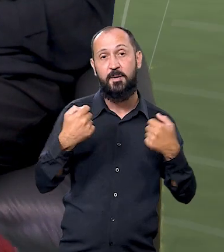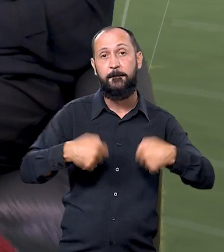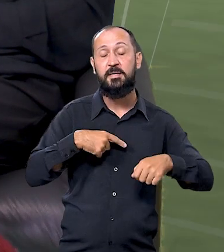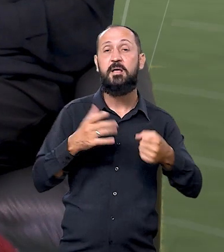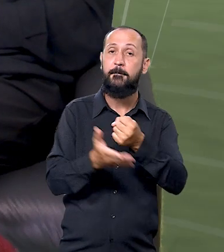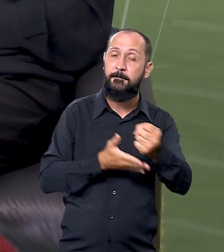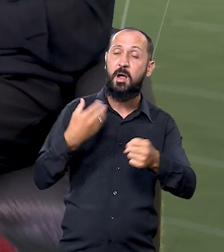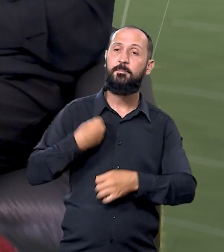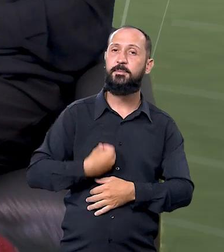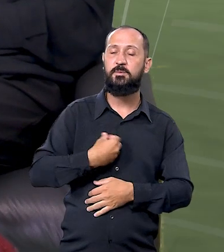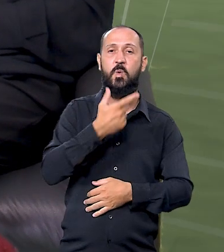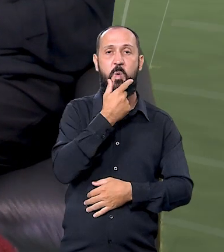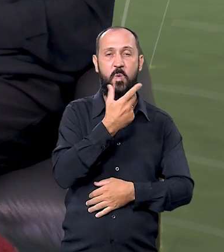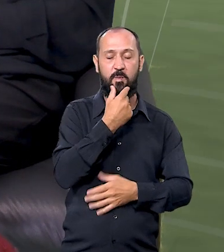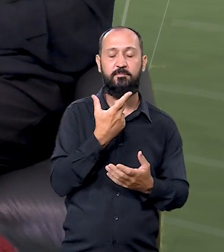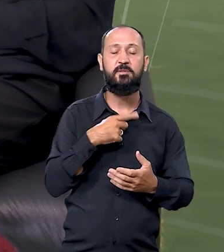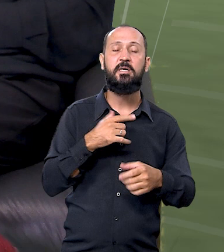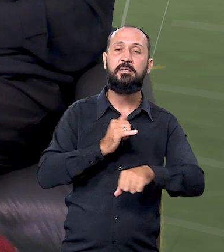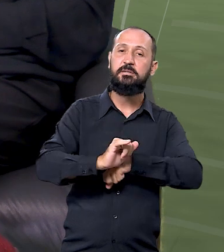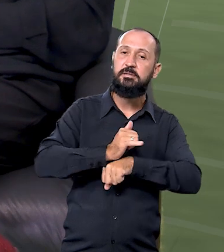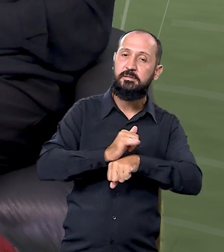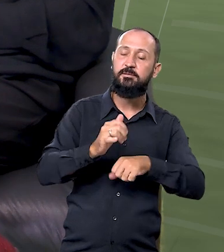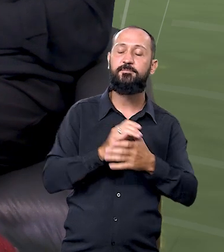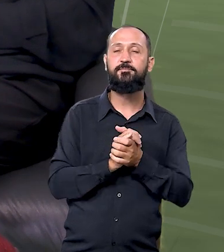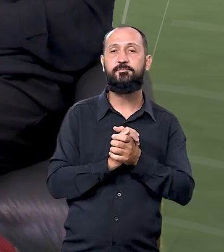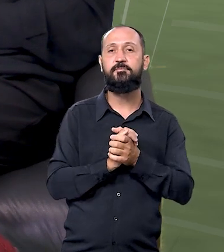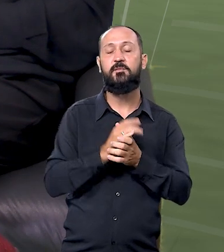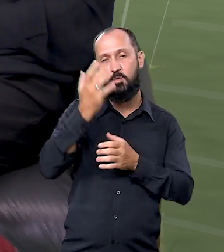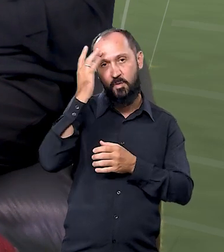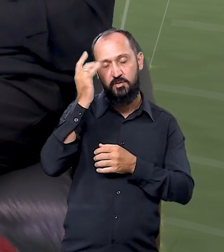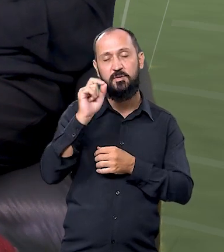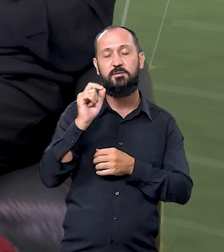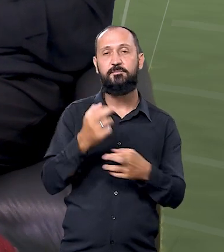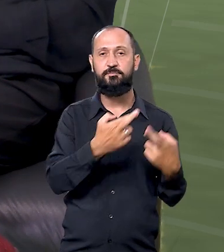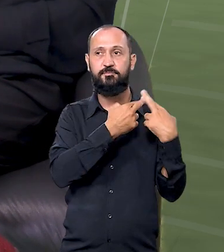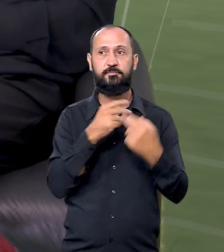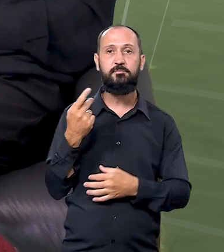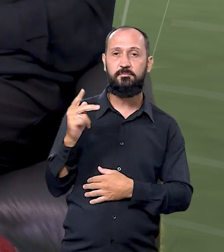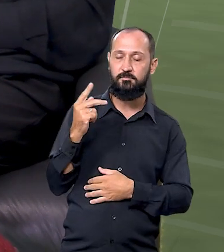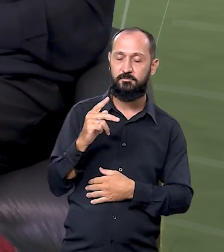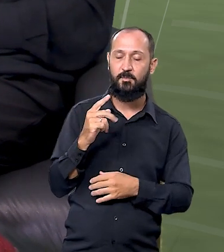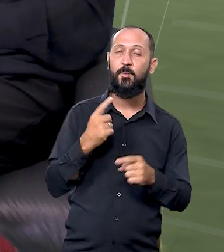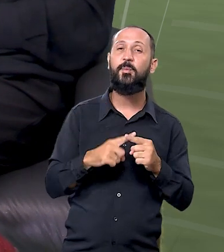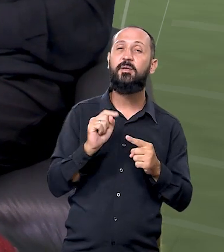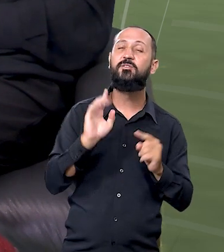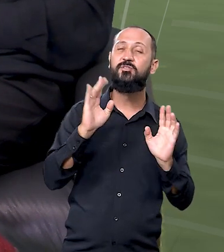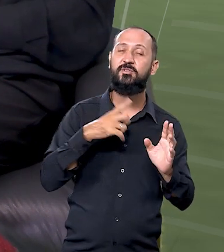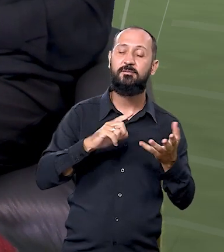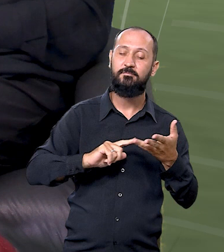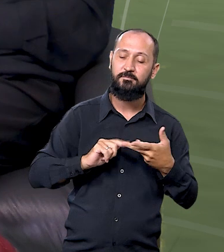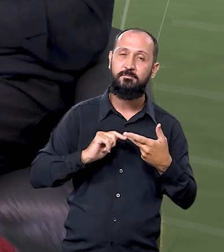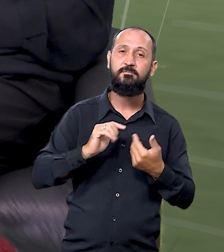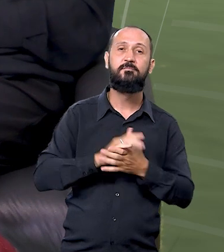que a gente precisa pautar mais a participação dos homens, ter estratégias. Agora, eu acho também que essa é uma tarefa deles. Porque